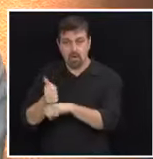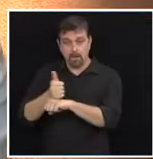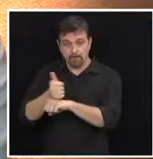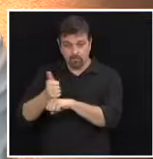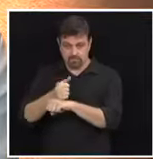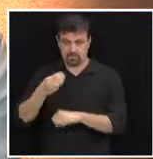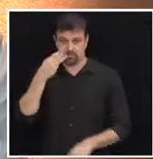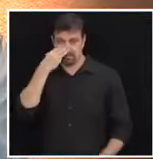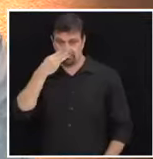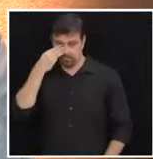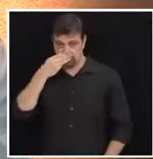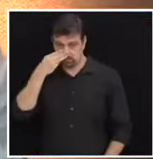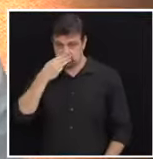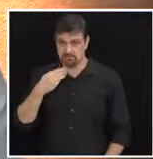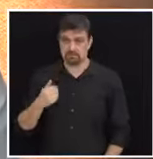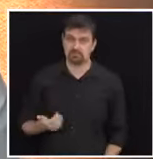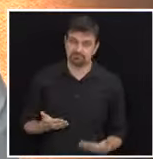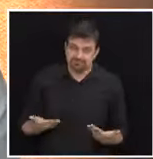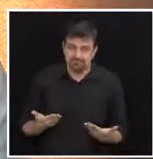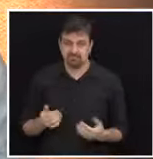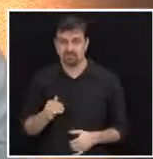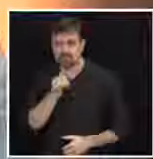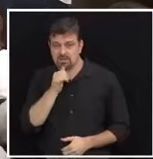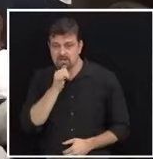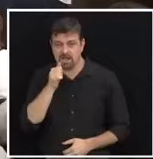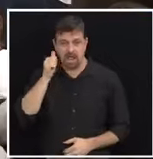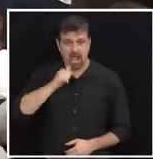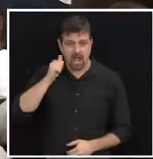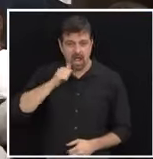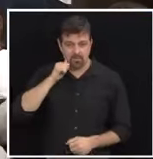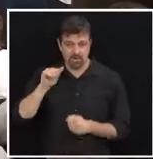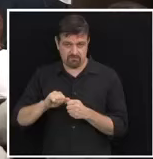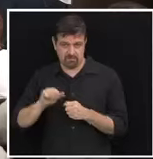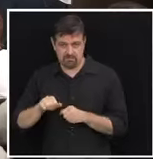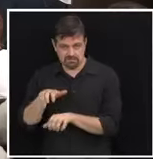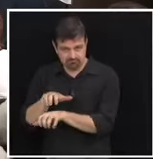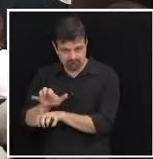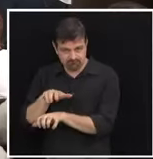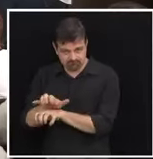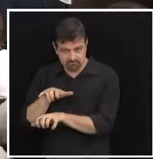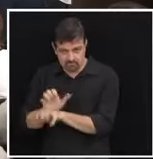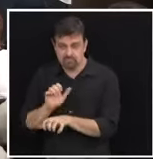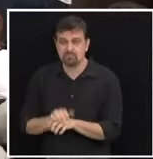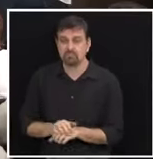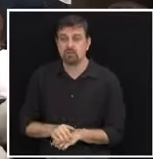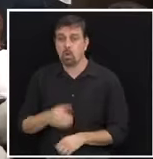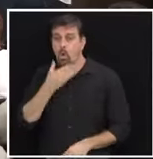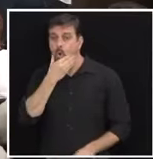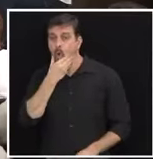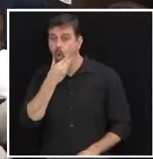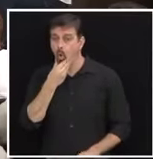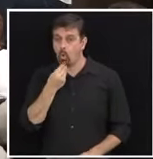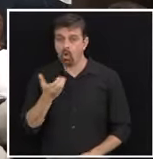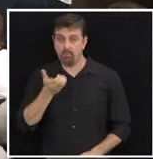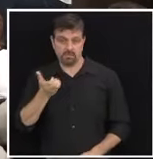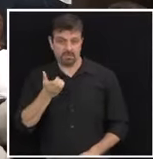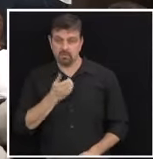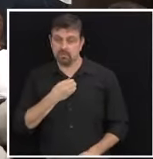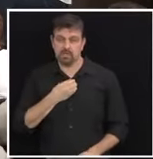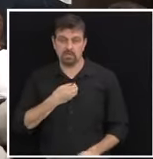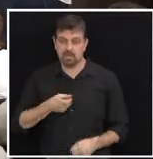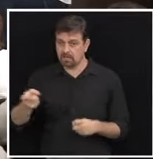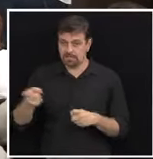sexo, que muitas vezes, quando elas vão fazer programa, o cliente quer transar